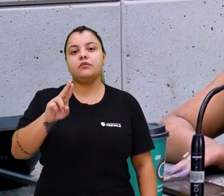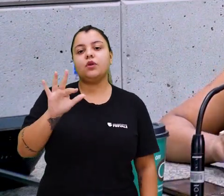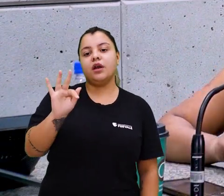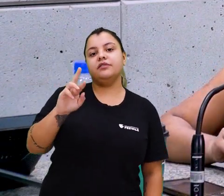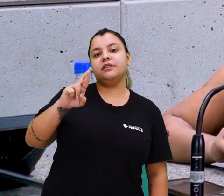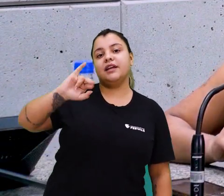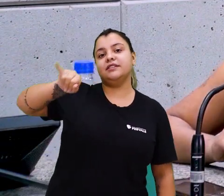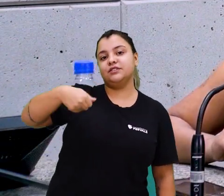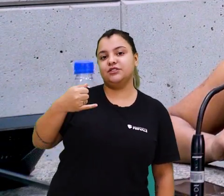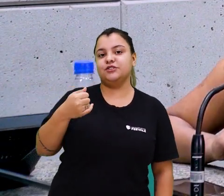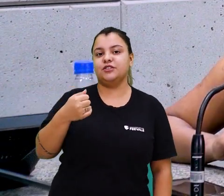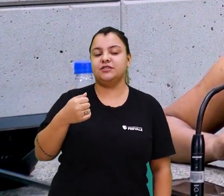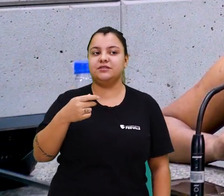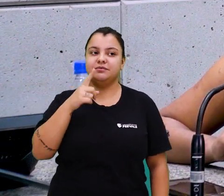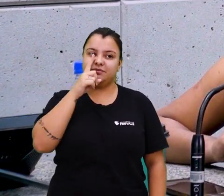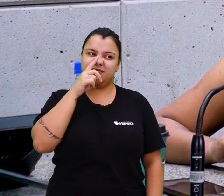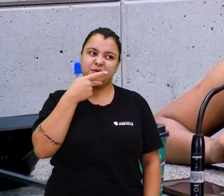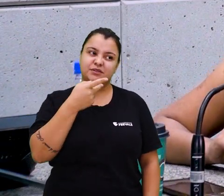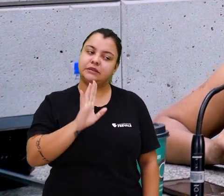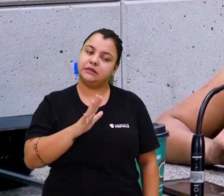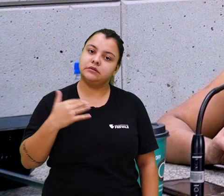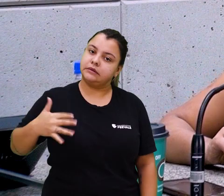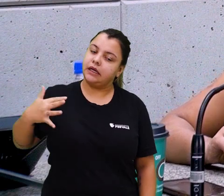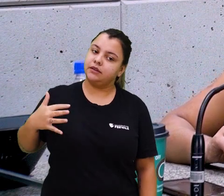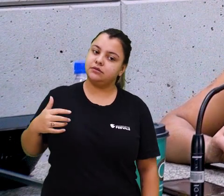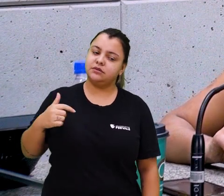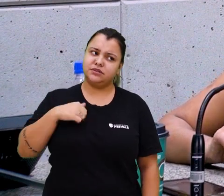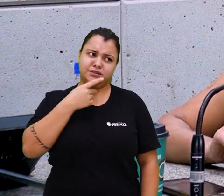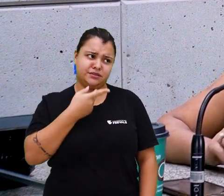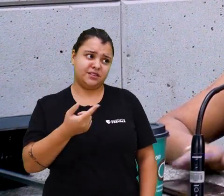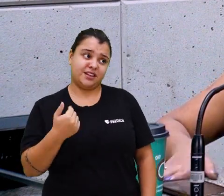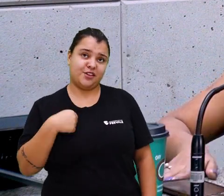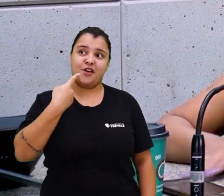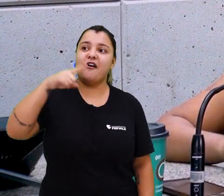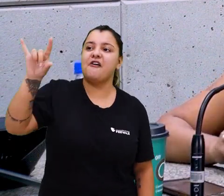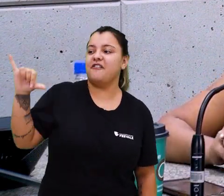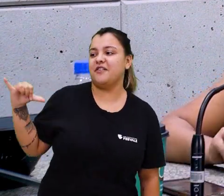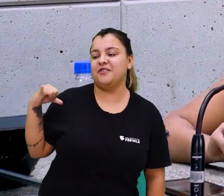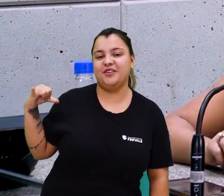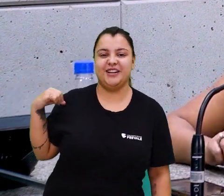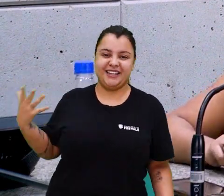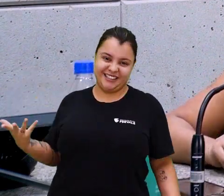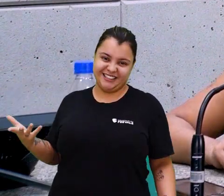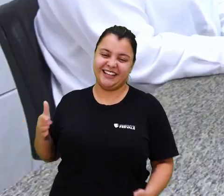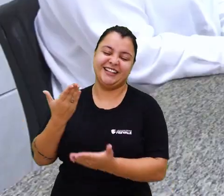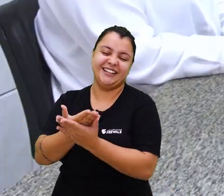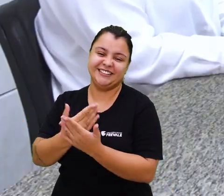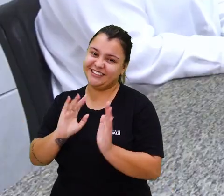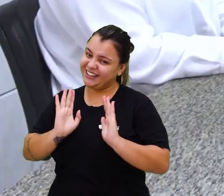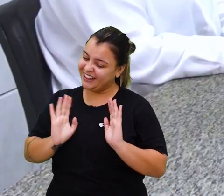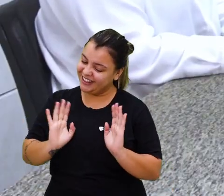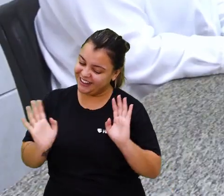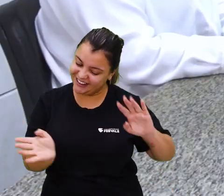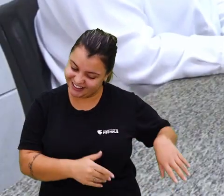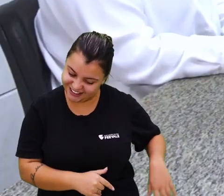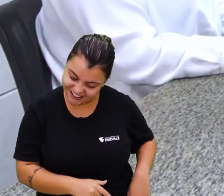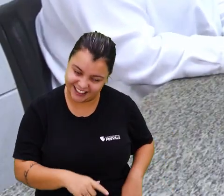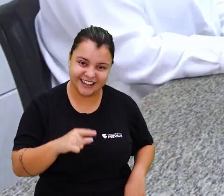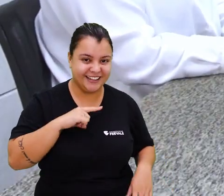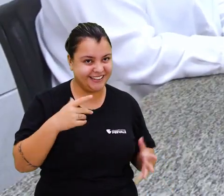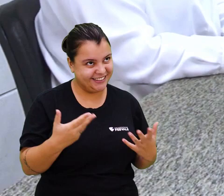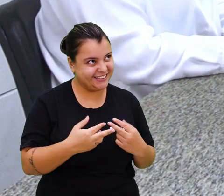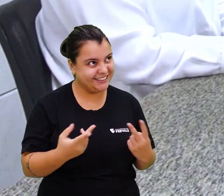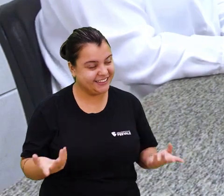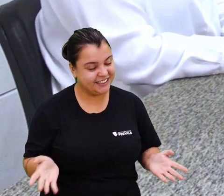frj também minha mãe ai não muito cara e aí eu falei ai até porque eu não ia estudar se eu fosse pro aí tinha mais